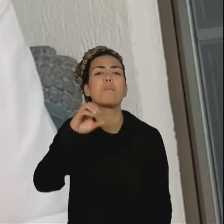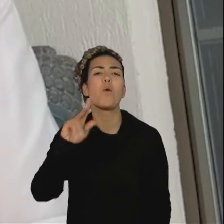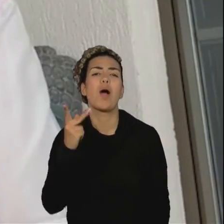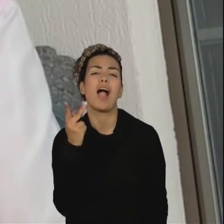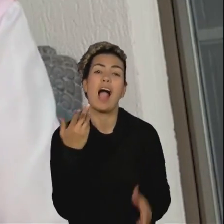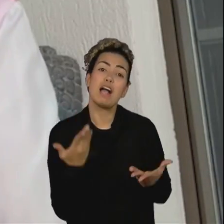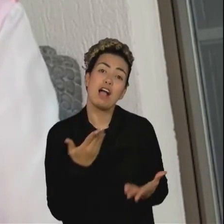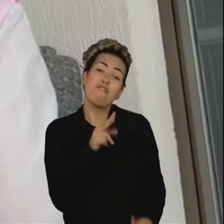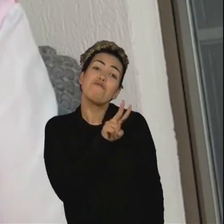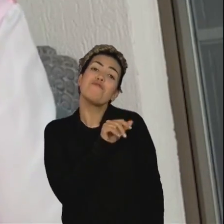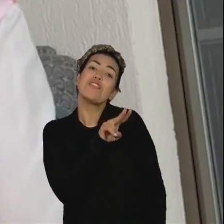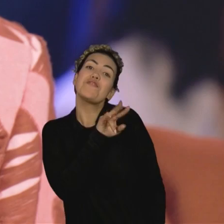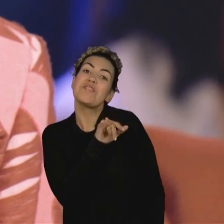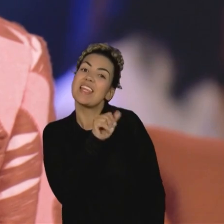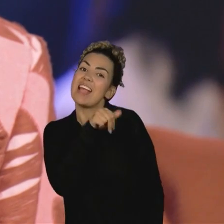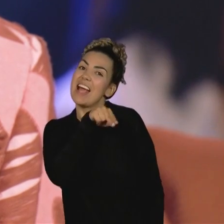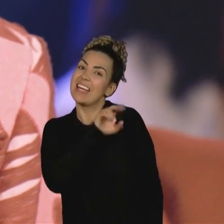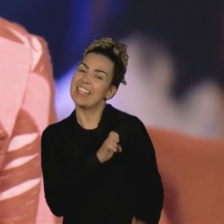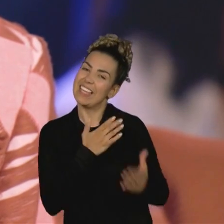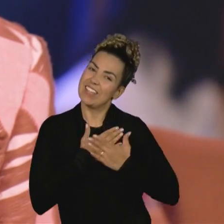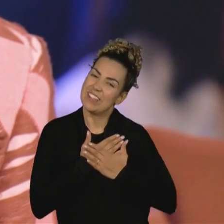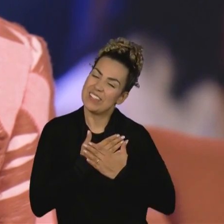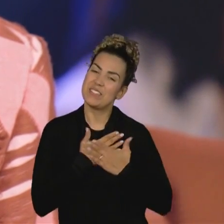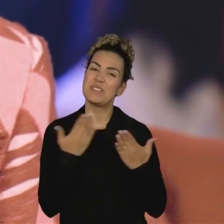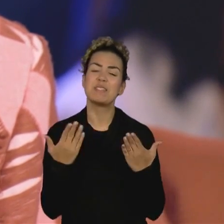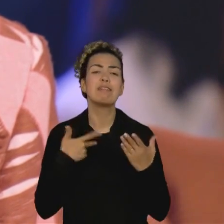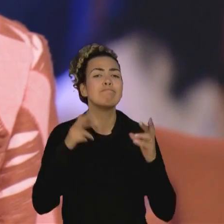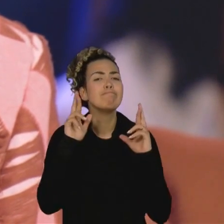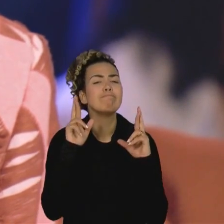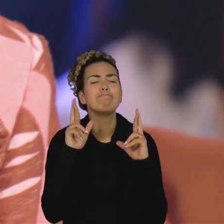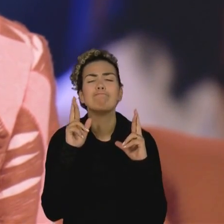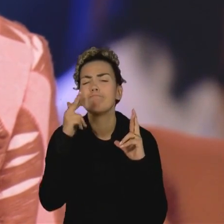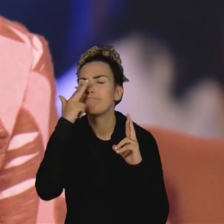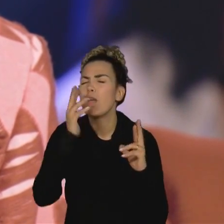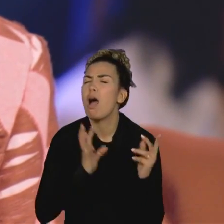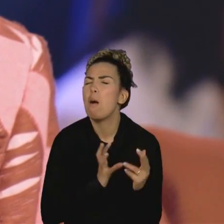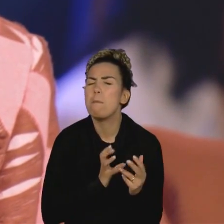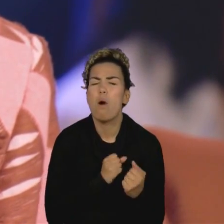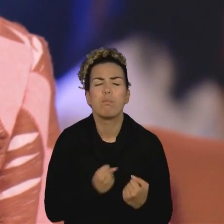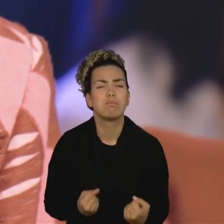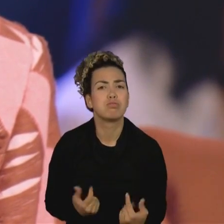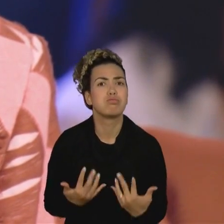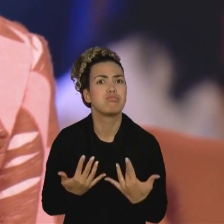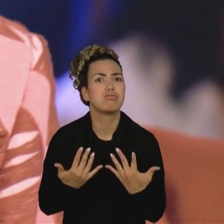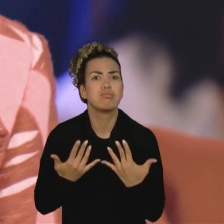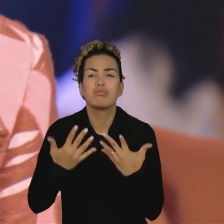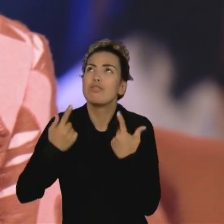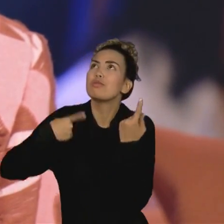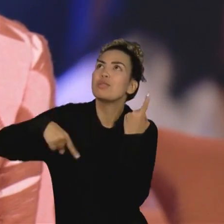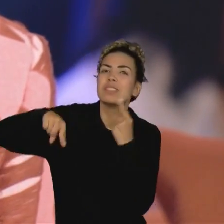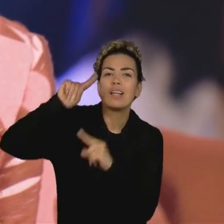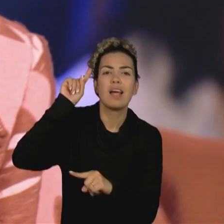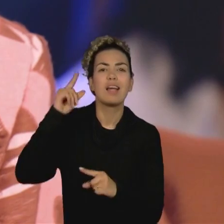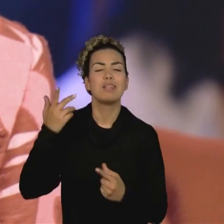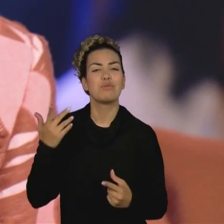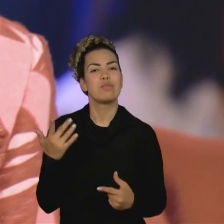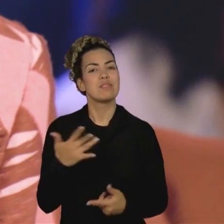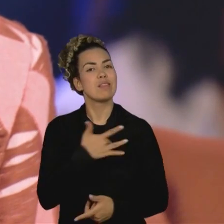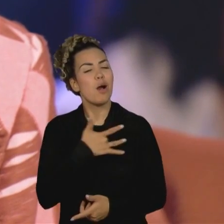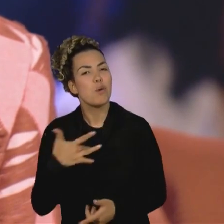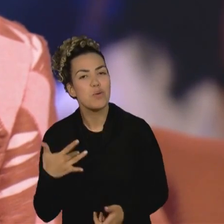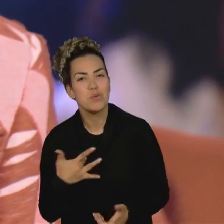te desejo, assim, todo o amor do mundo, todo o sucesso, muita saúde, que as